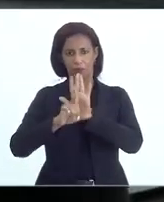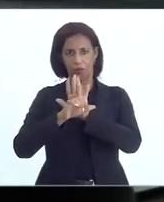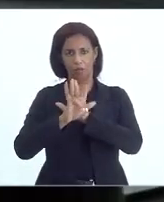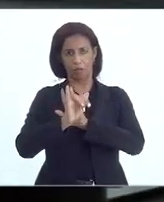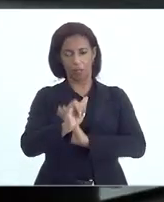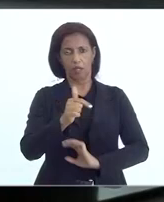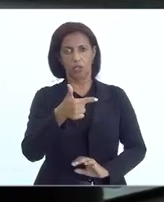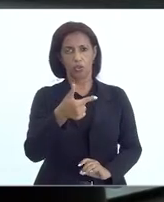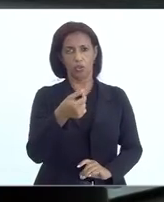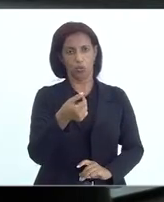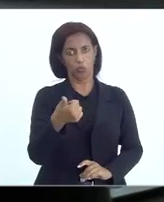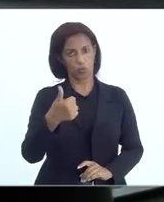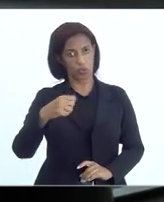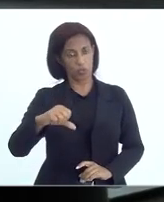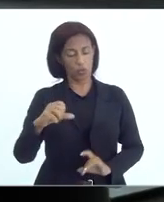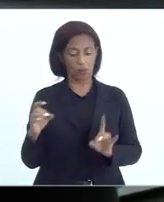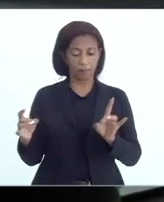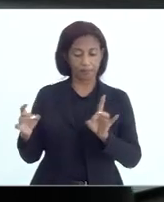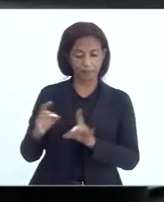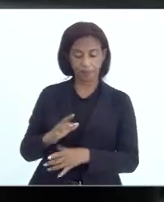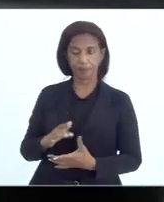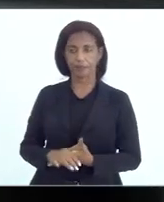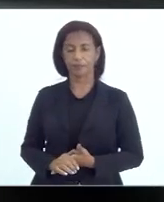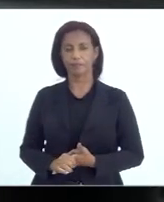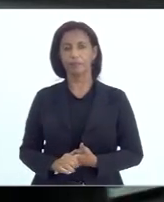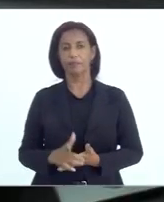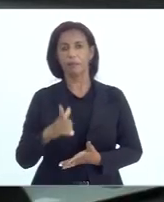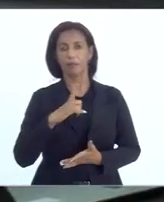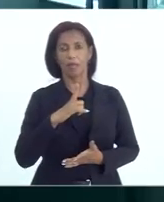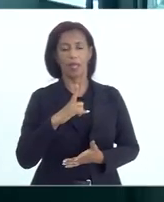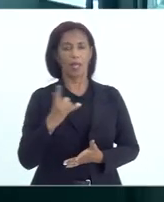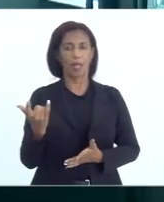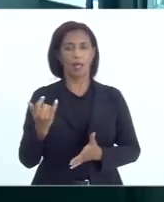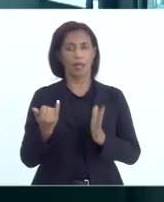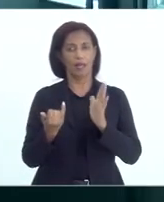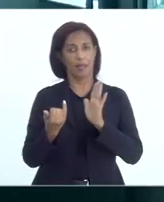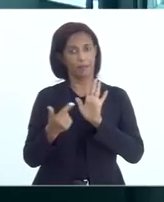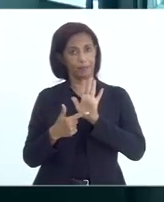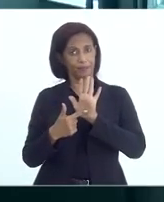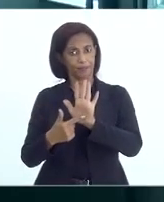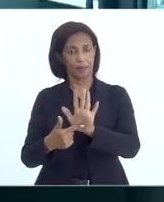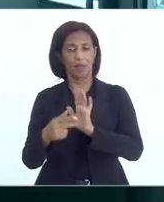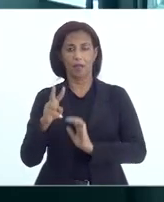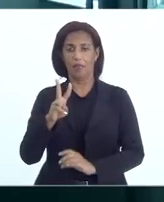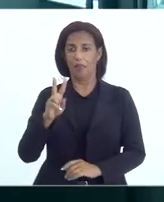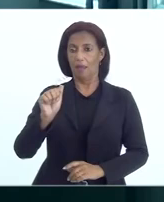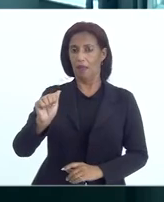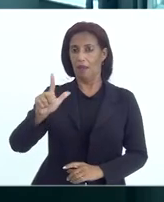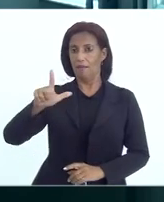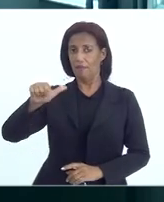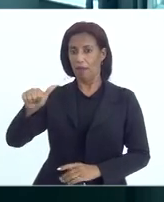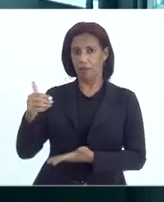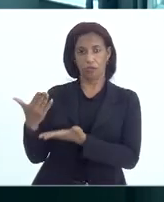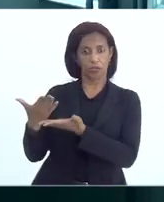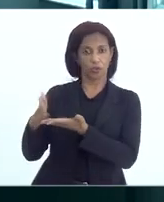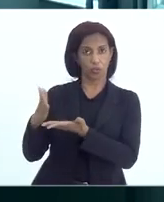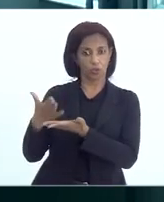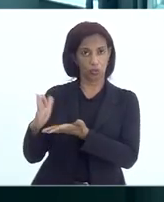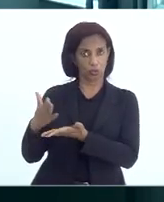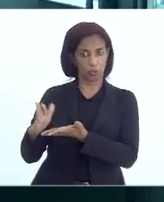lei né de 2019 que dispõe o seguinte ela está prevista é pública que as vagas remanescentes